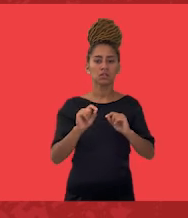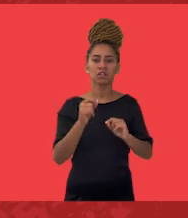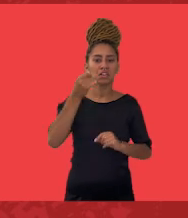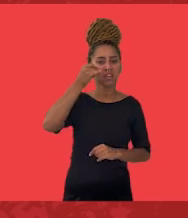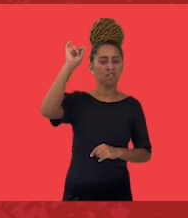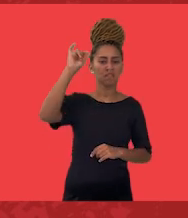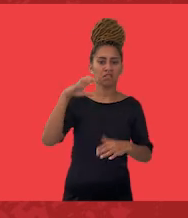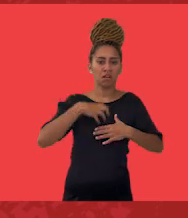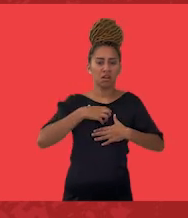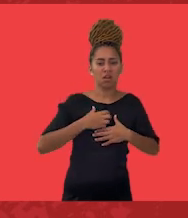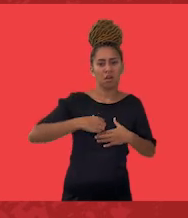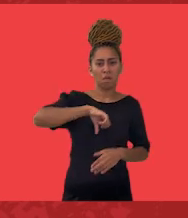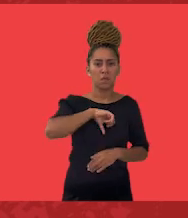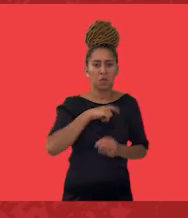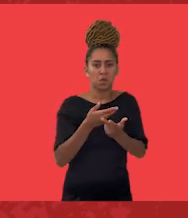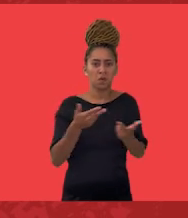agachar.